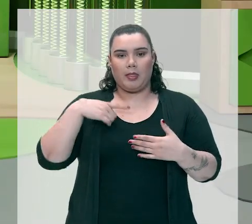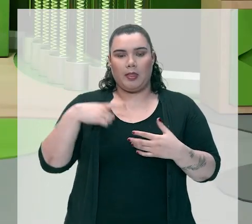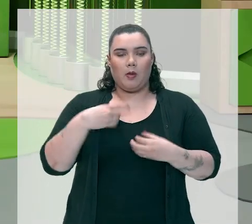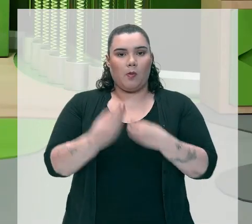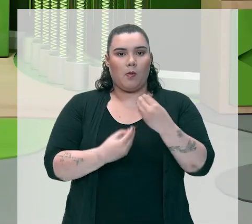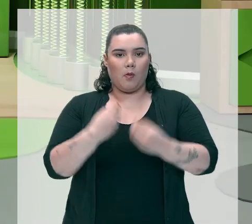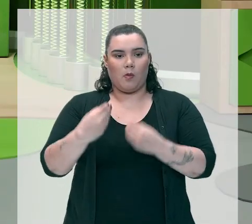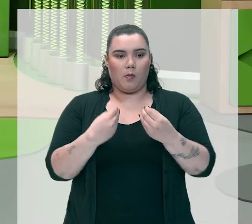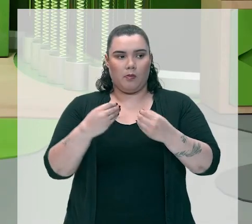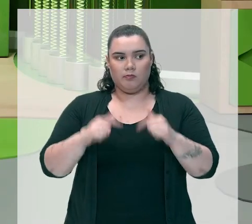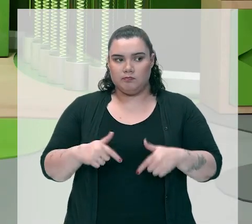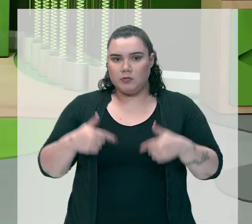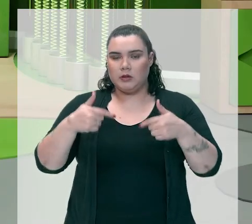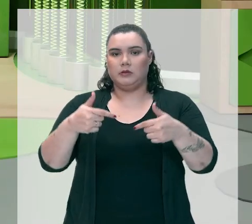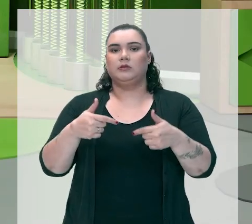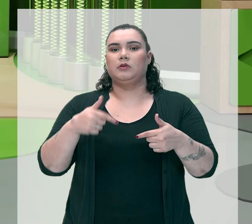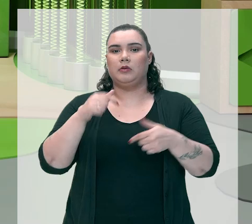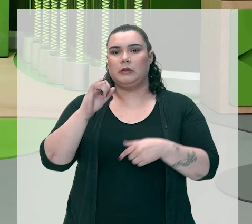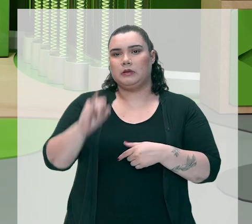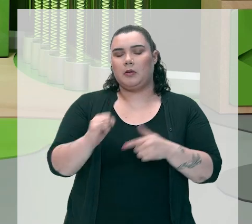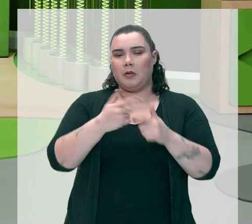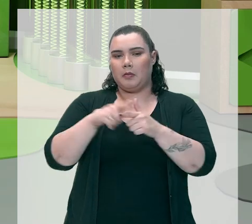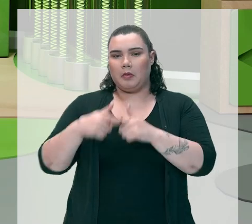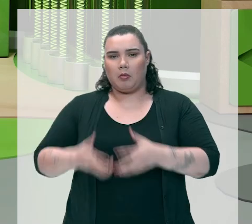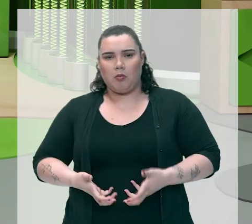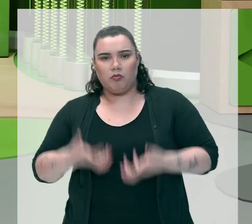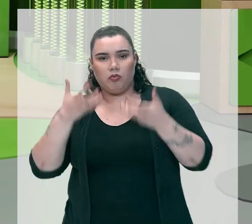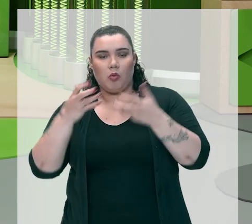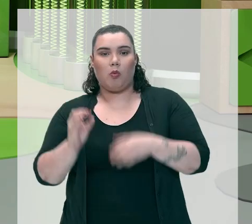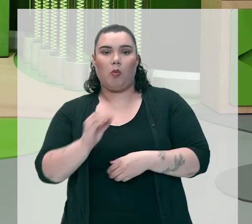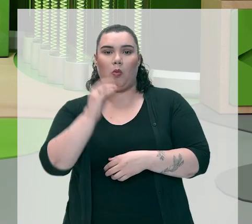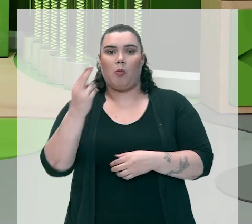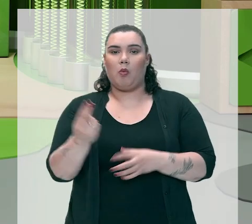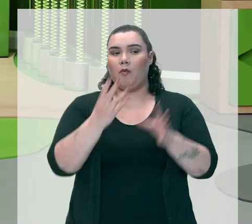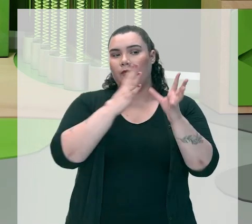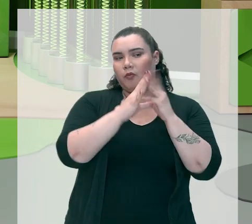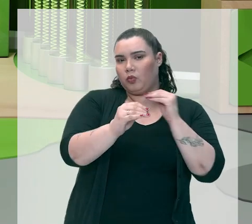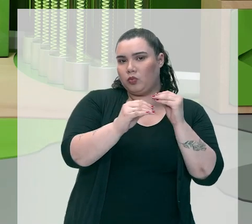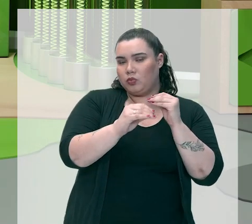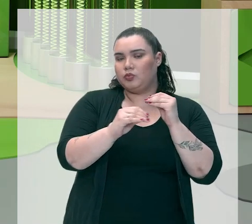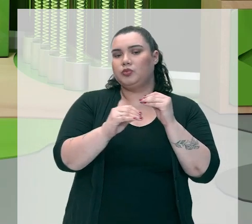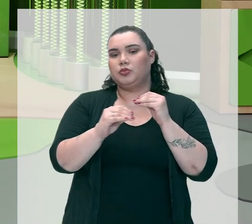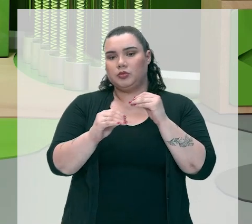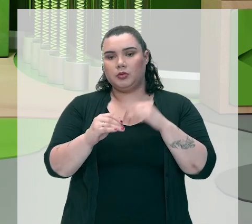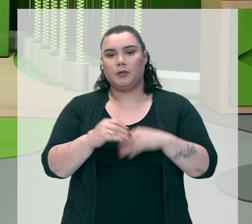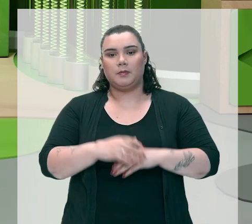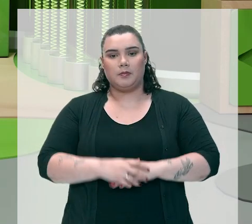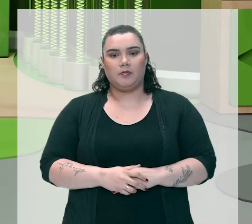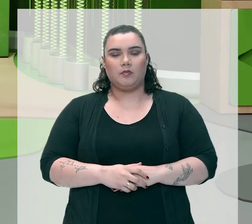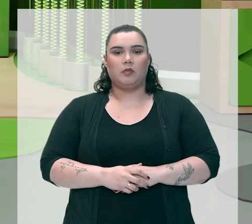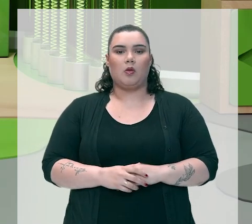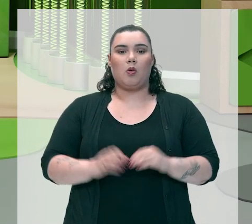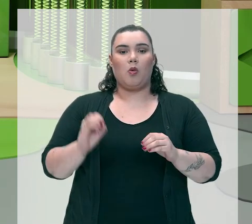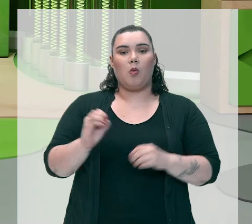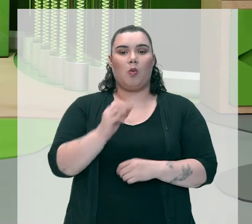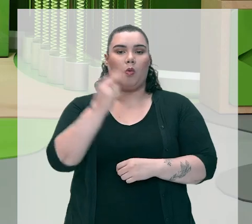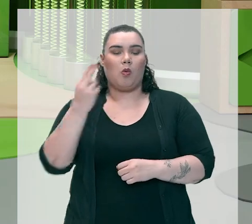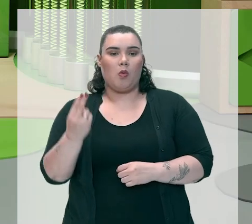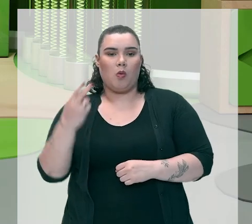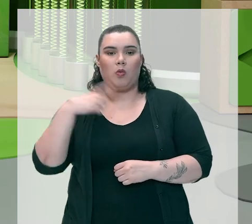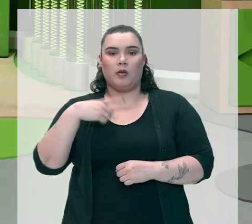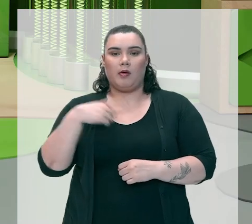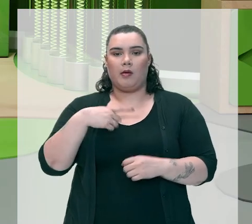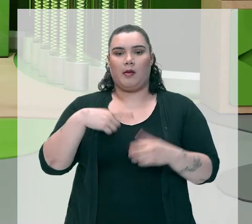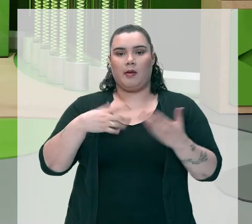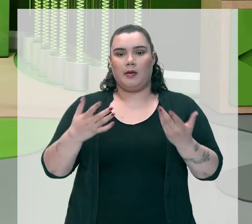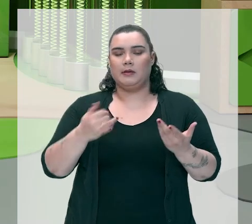haja nessa forma, nessas situações ali de estresse, de fuga, como a gente viu a criança correndo do cachorro, né? De luta, por